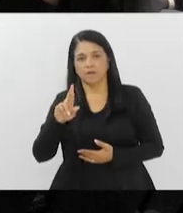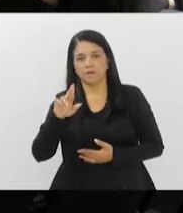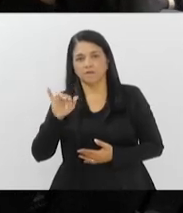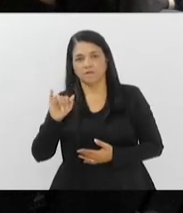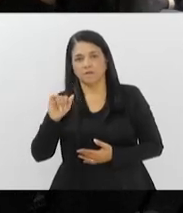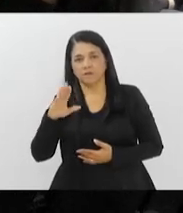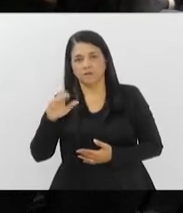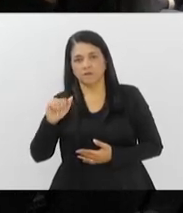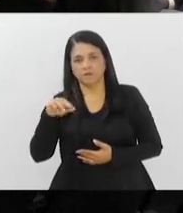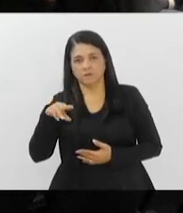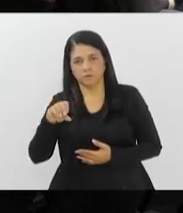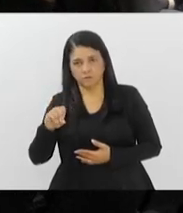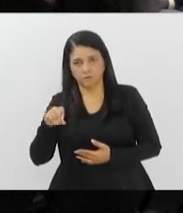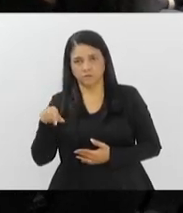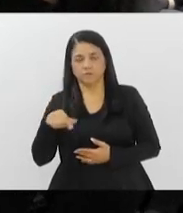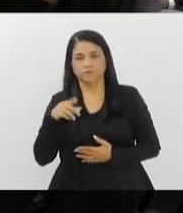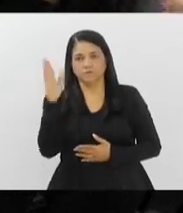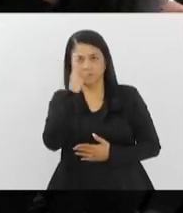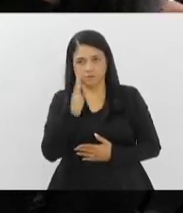Os demais ainda não.